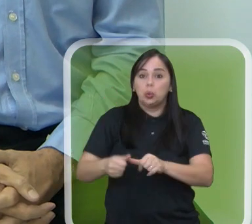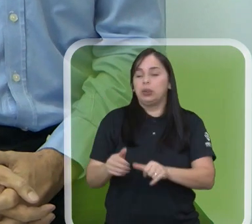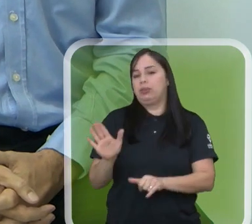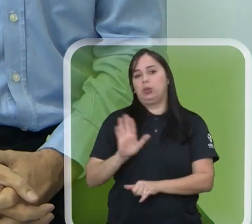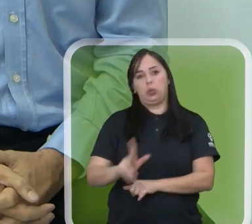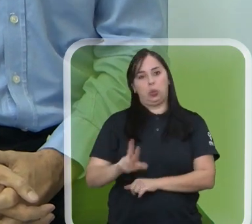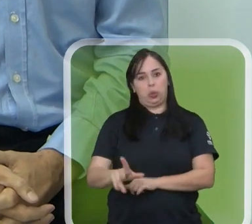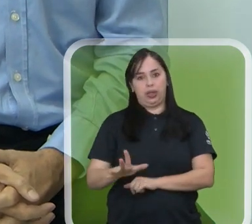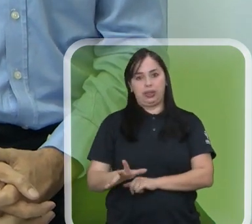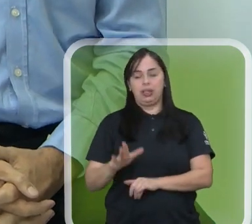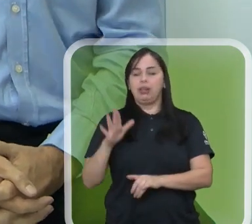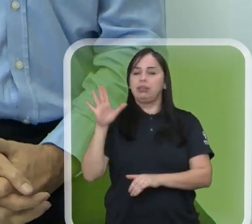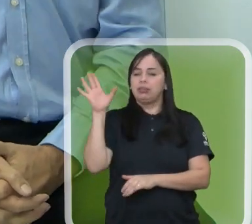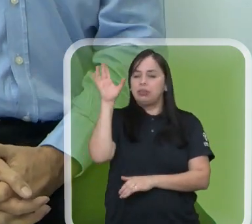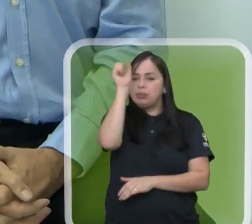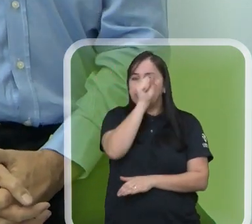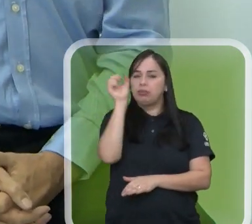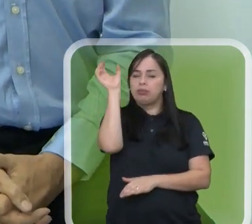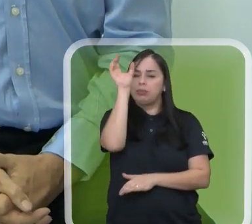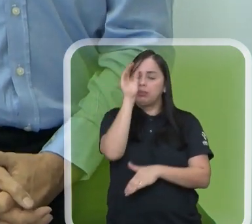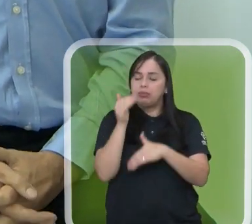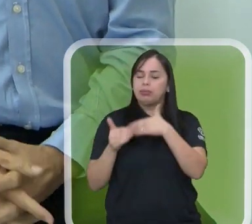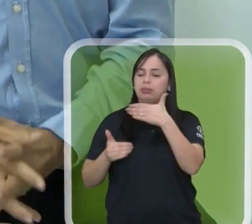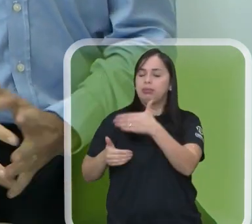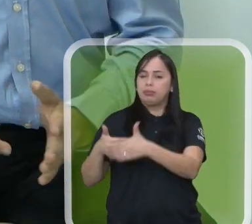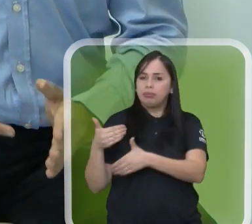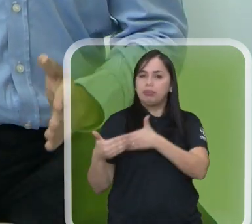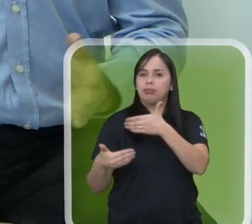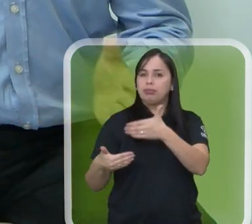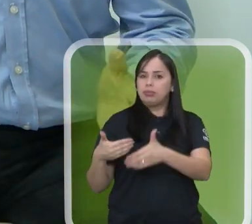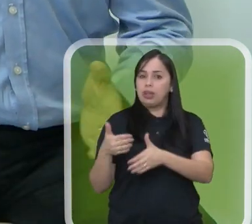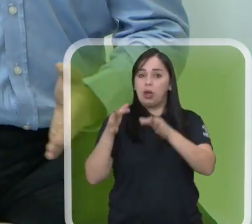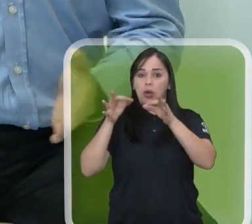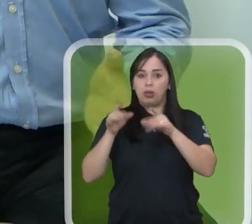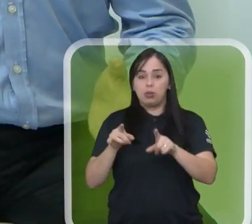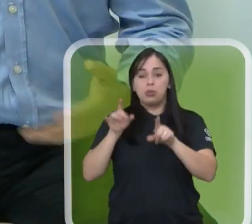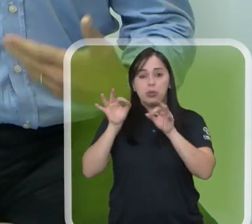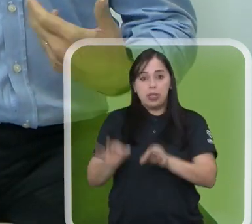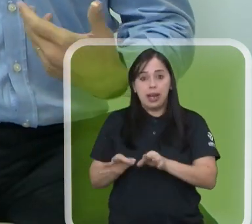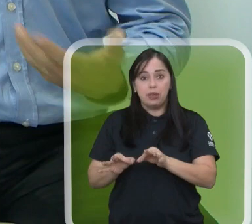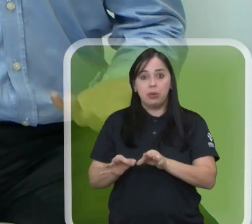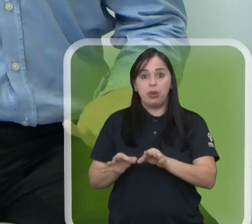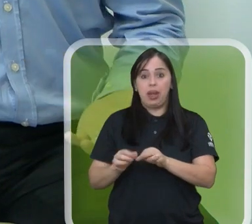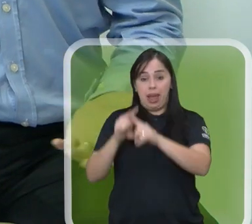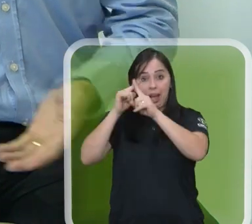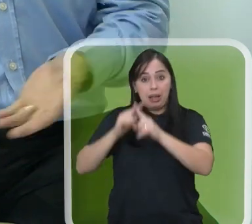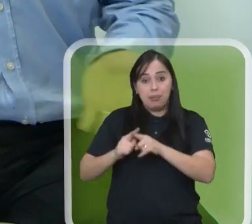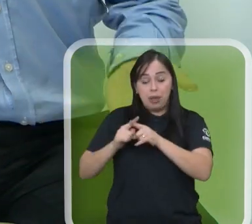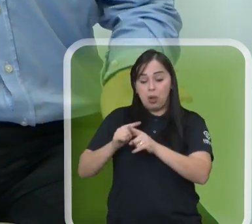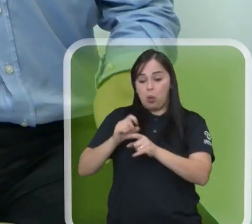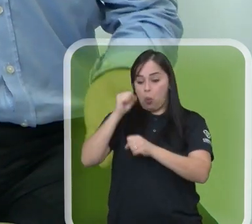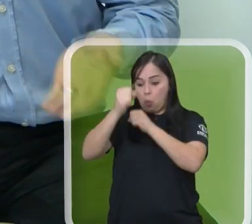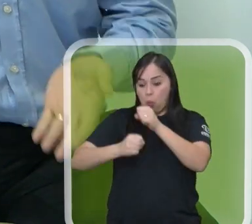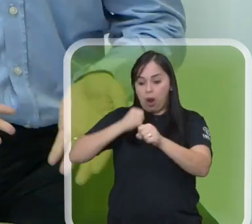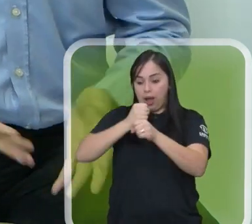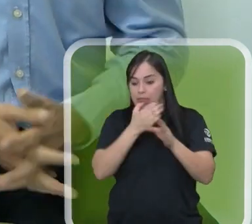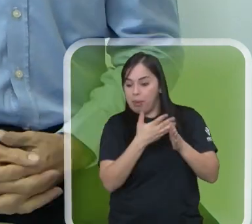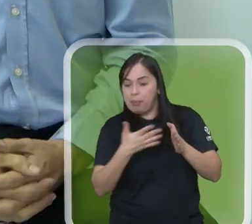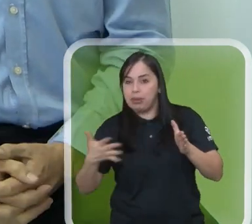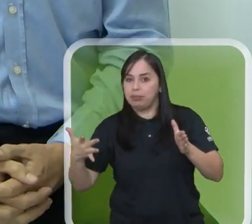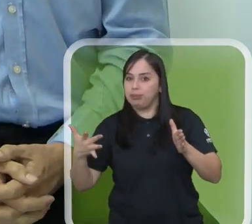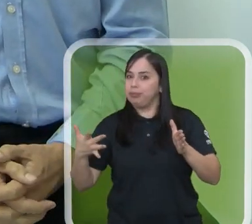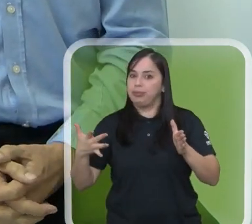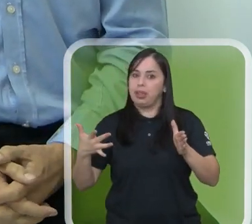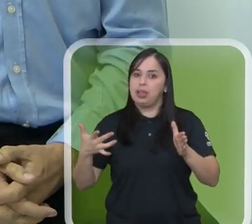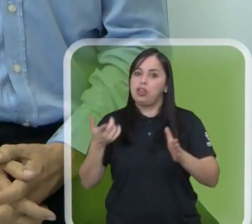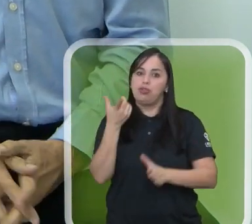cada campeonato você vai aprendendo mais, tá? Primeiramente, o correto era disputar o ano todo. A gente não tem condições de fazer isso porque não tem orçamento, vai ter que parar.